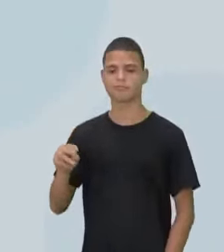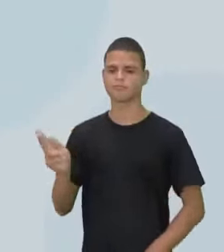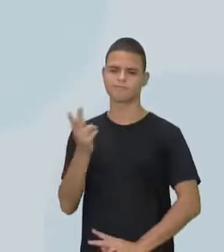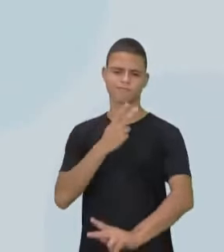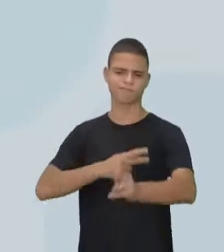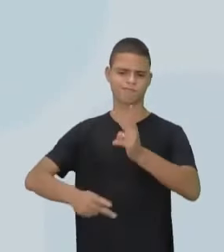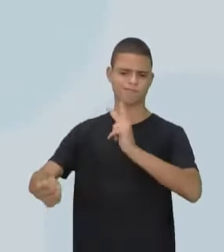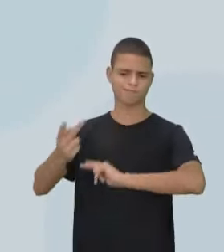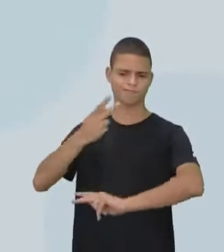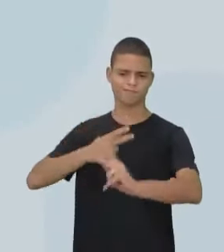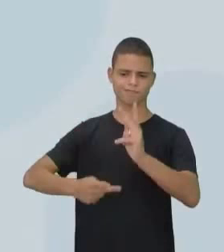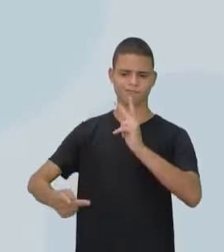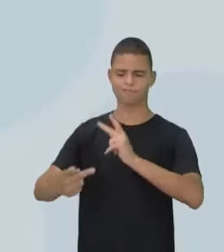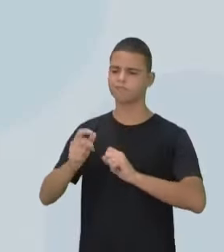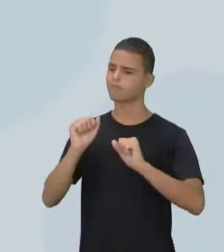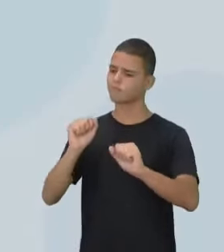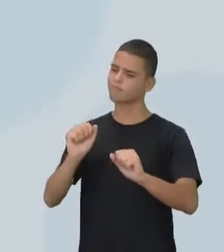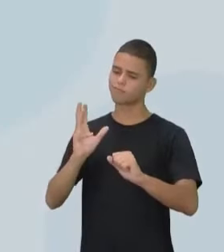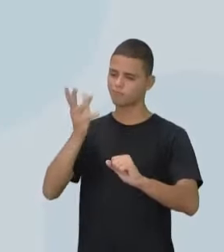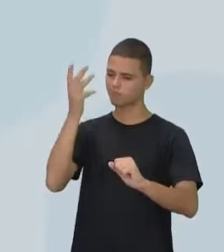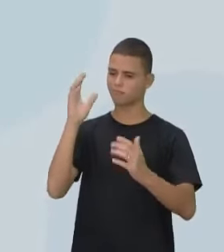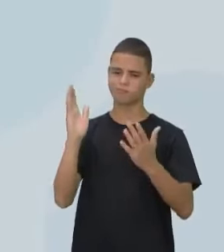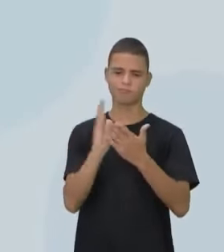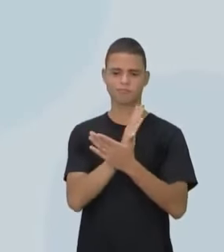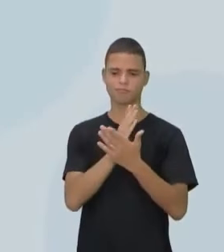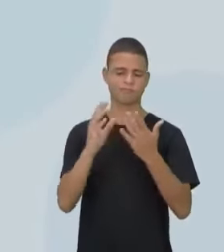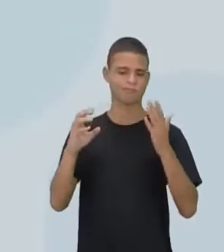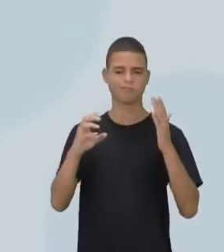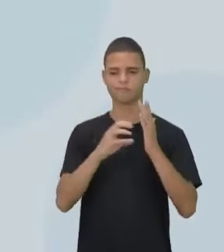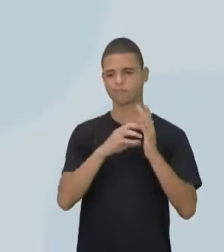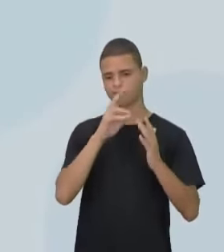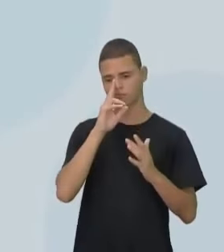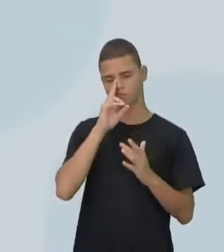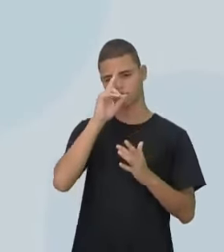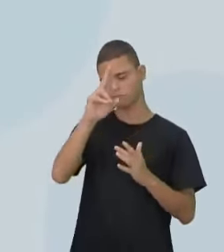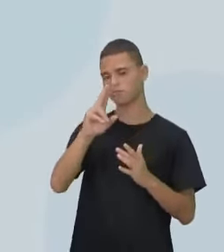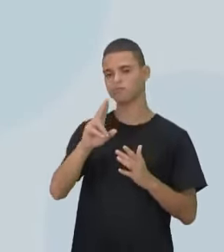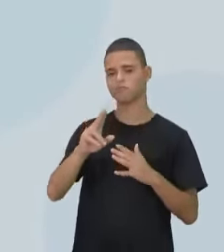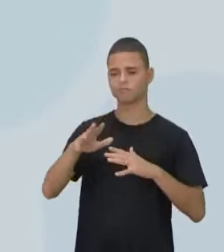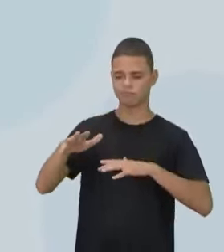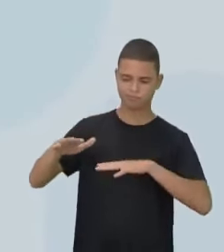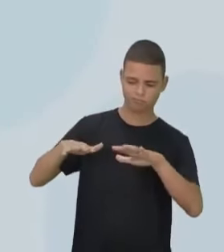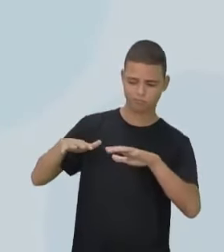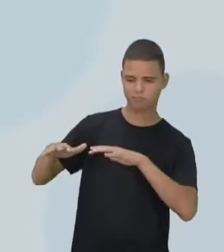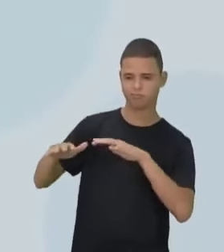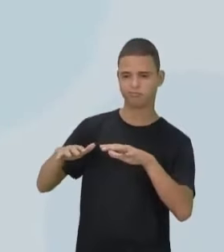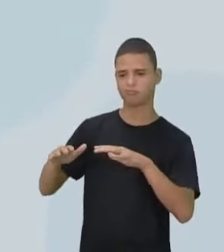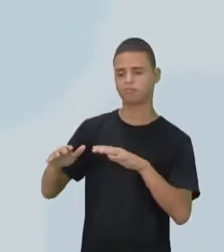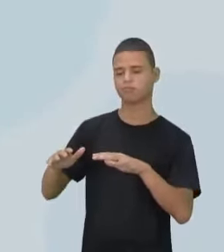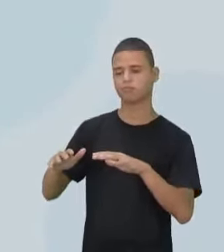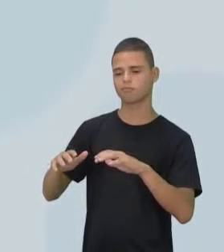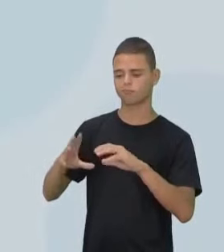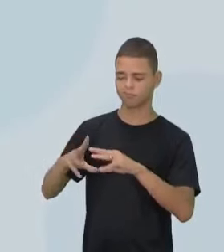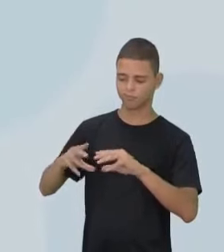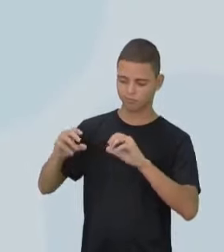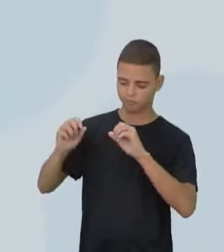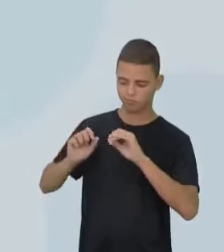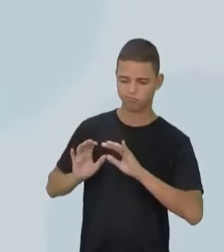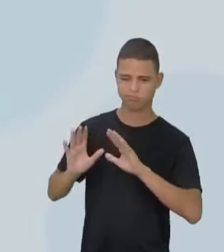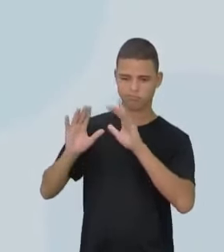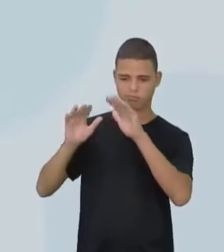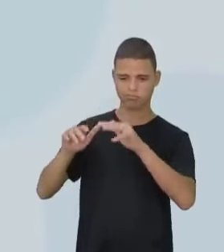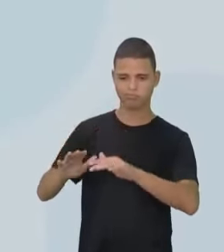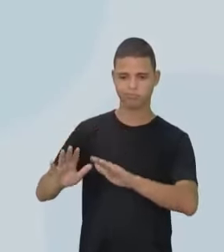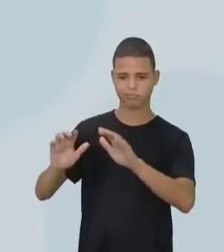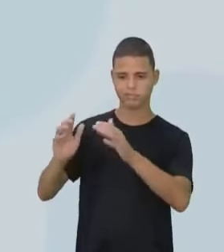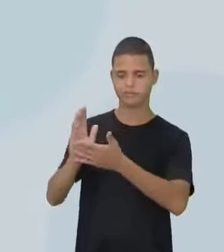podem causar, né, impactos na zona costeira, né, causando mobilidade de dunas, ressaca com